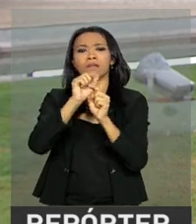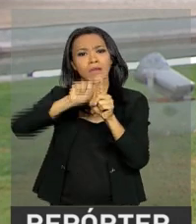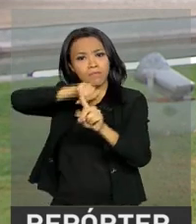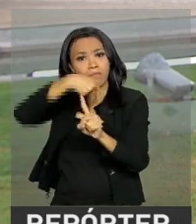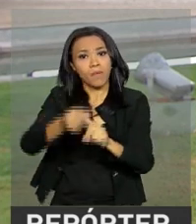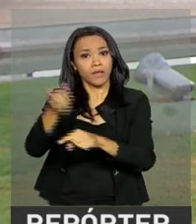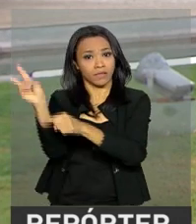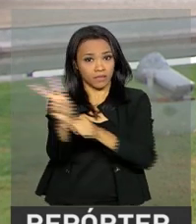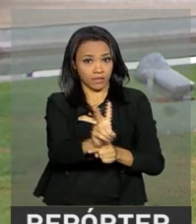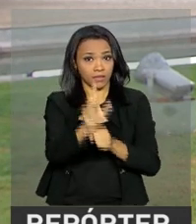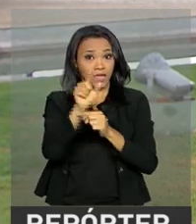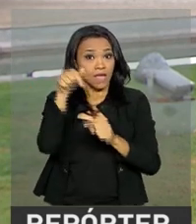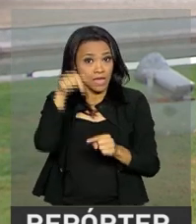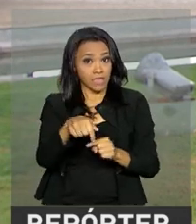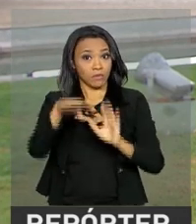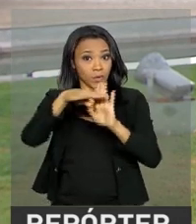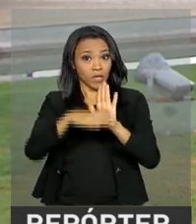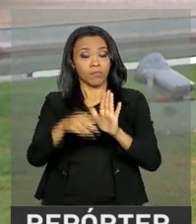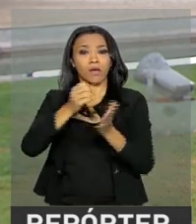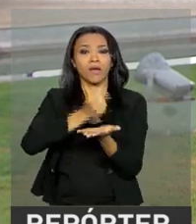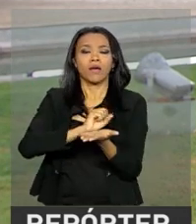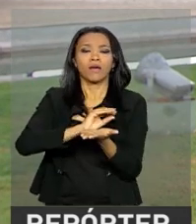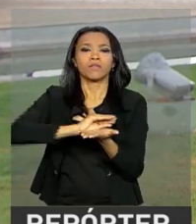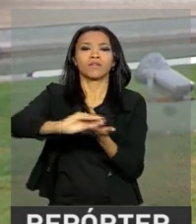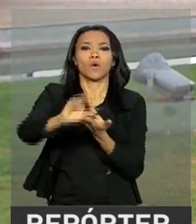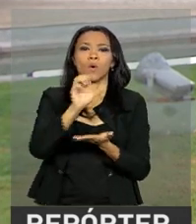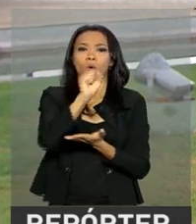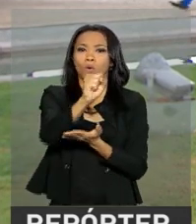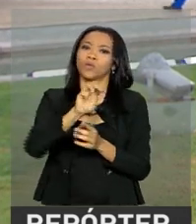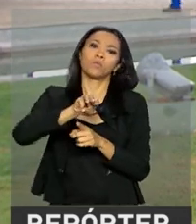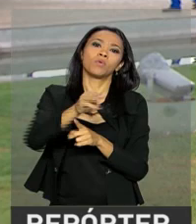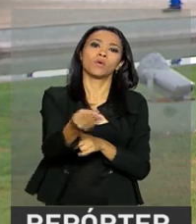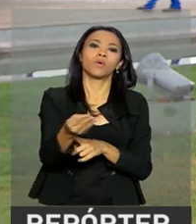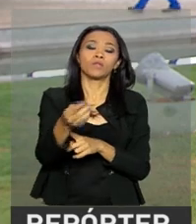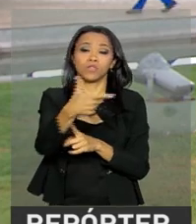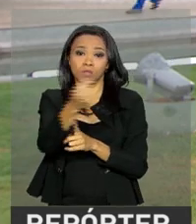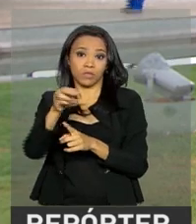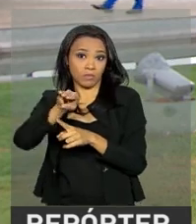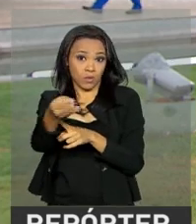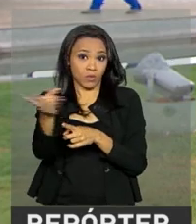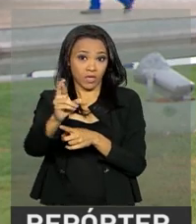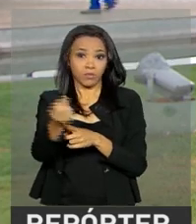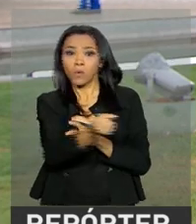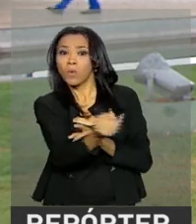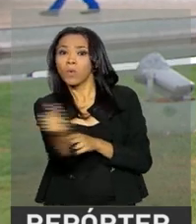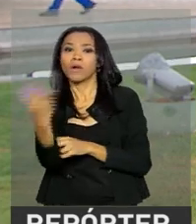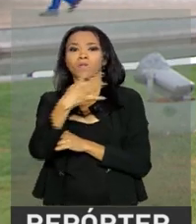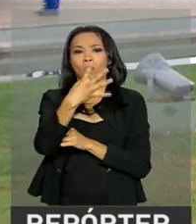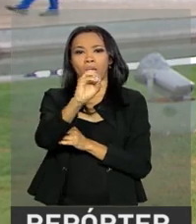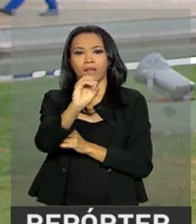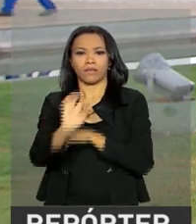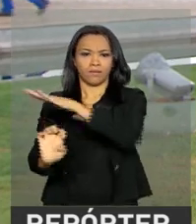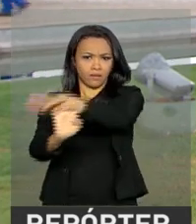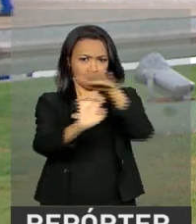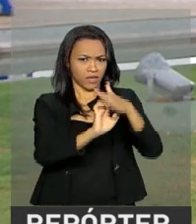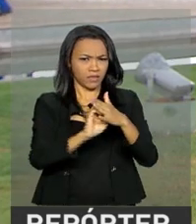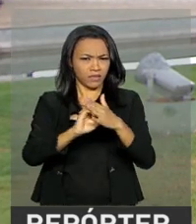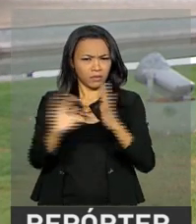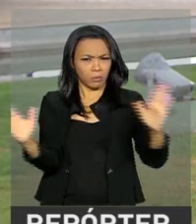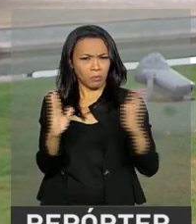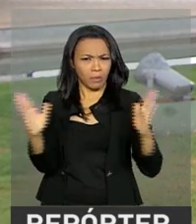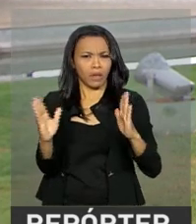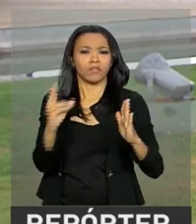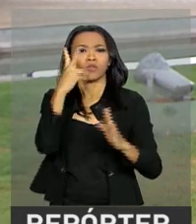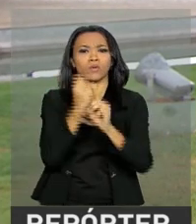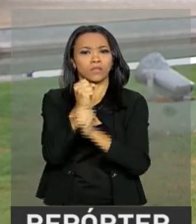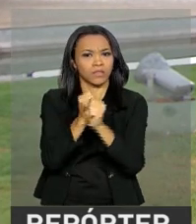vai disponibilizar 8 bilhões e 200 milhões de reais para 40 mil empresas ao longo dos próximos 2 anos. Também serão